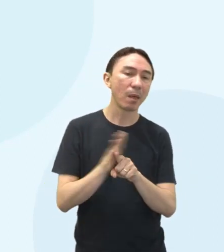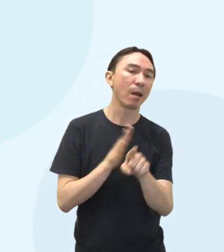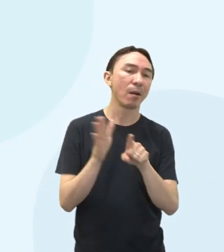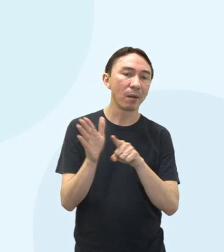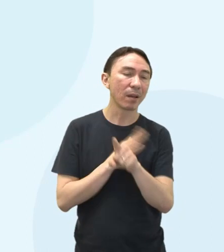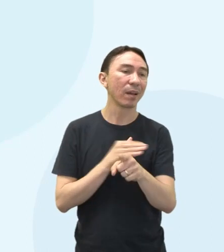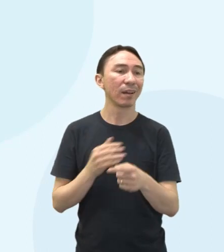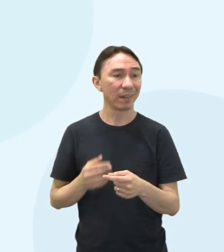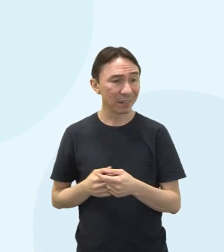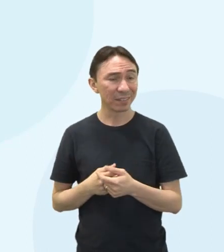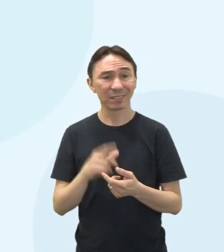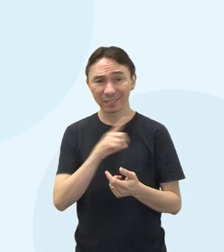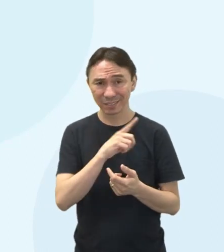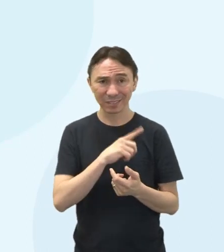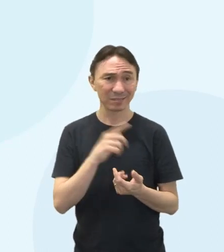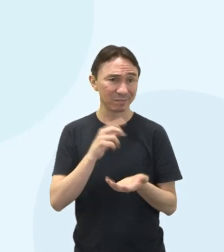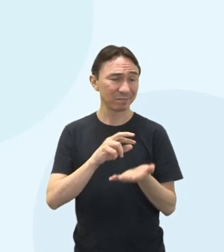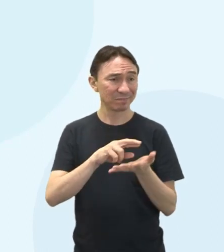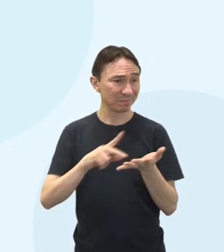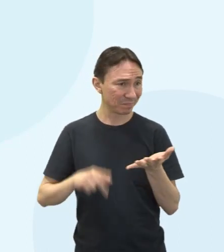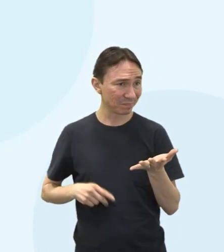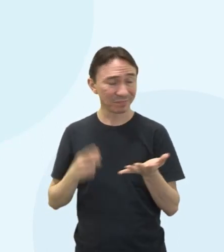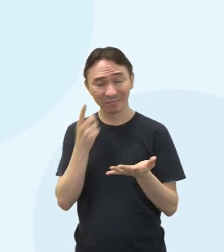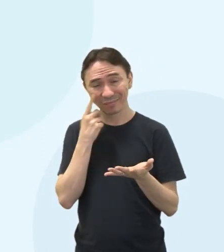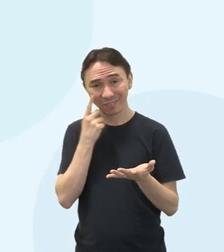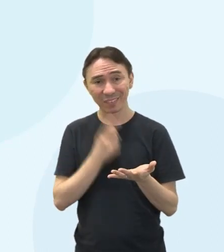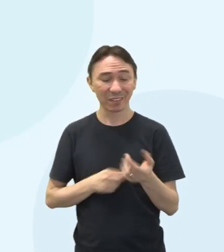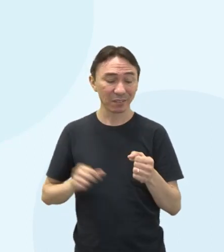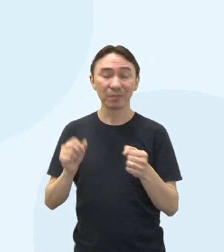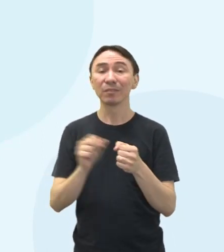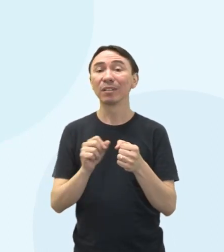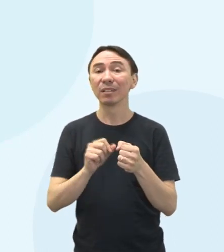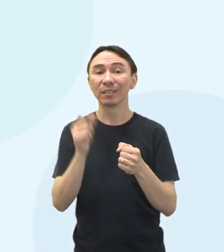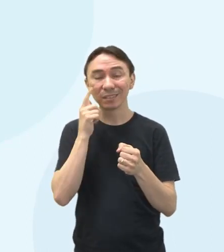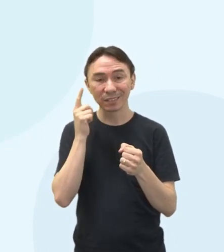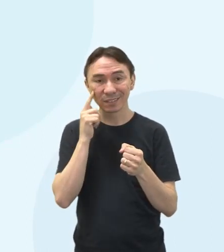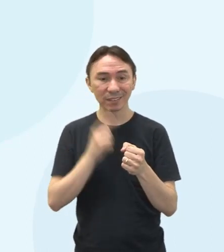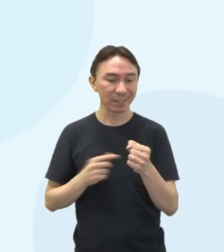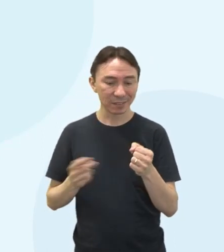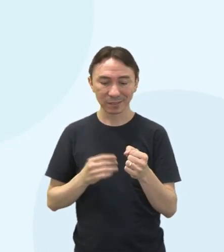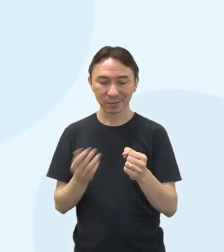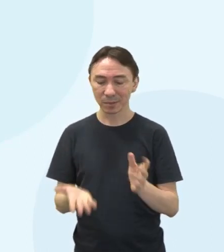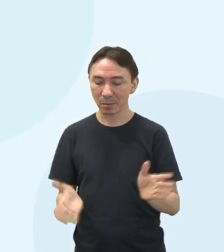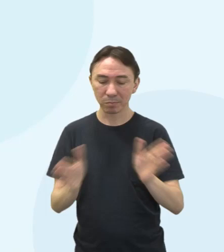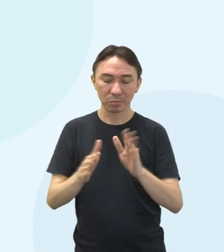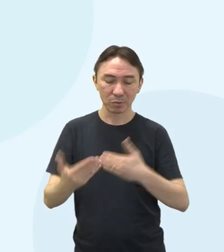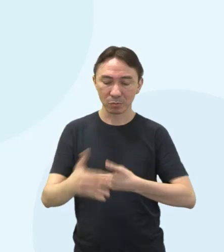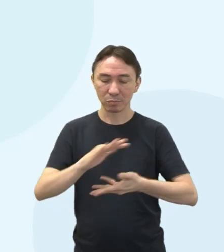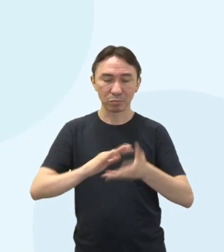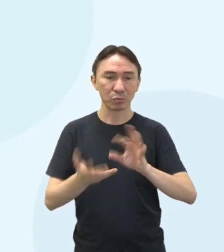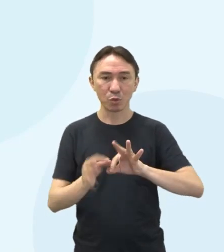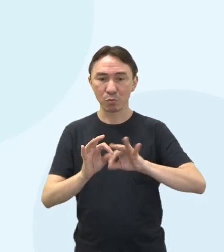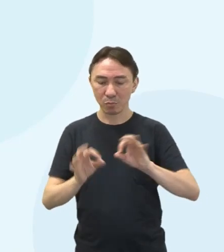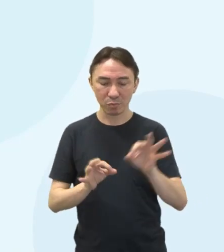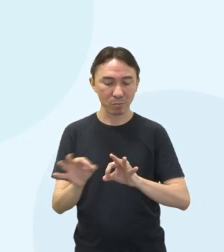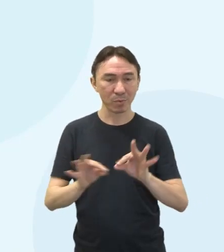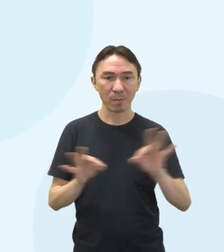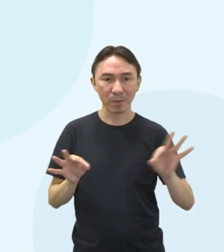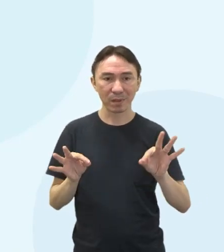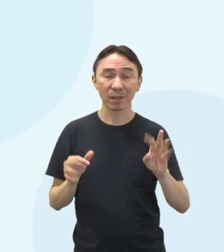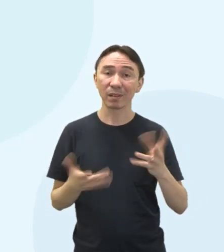também muito recorrente EA produção de embalagens nos formatos de sólidos muito